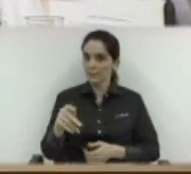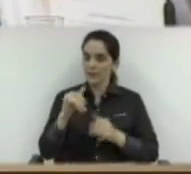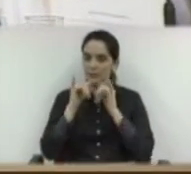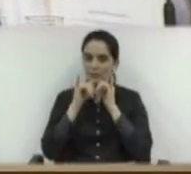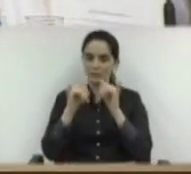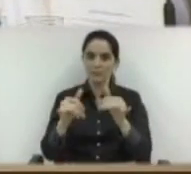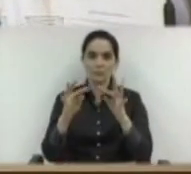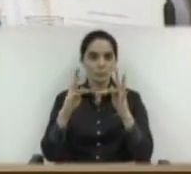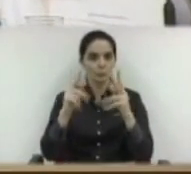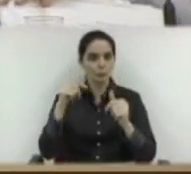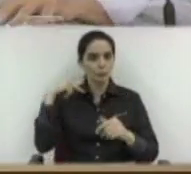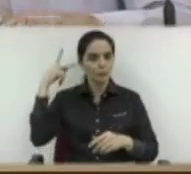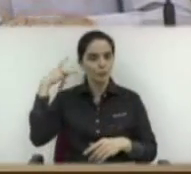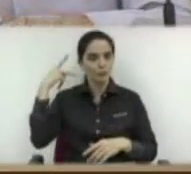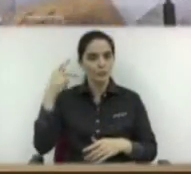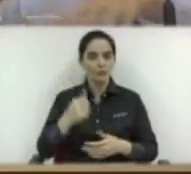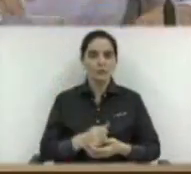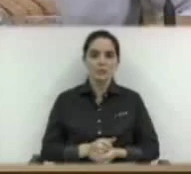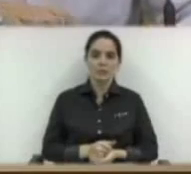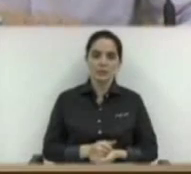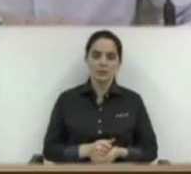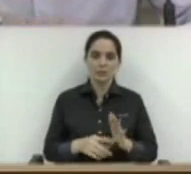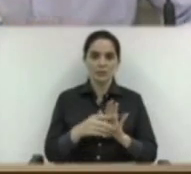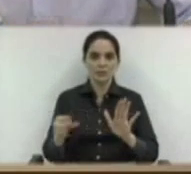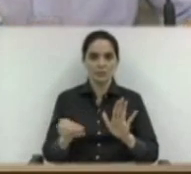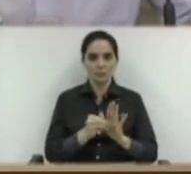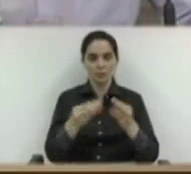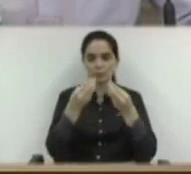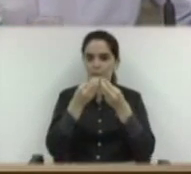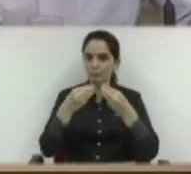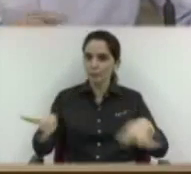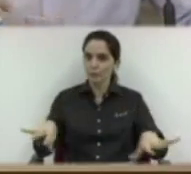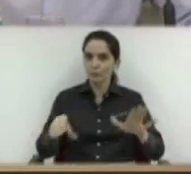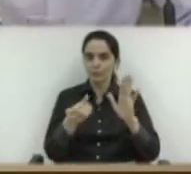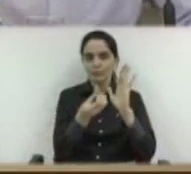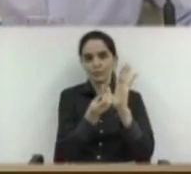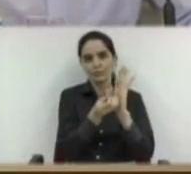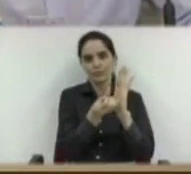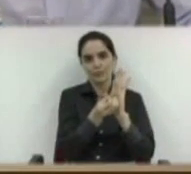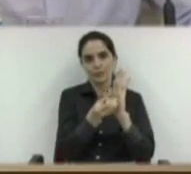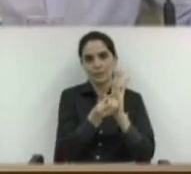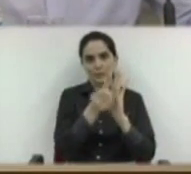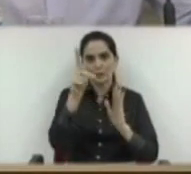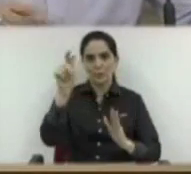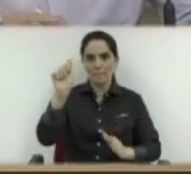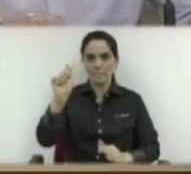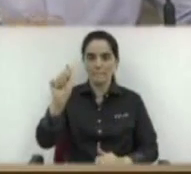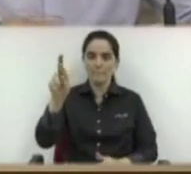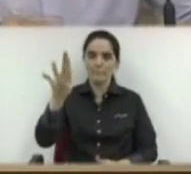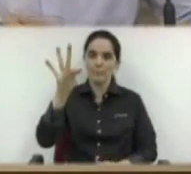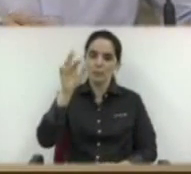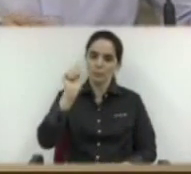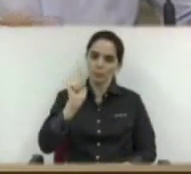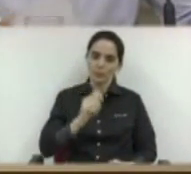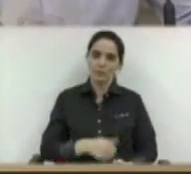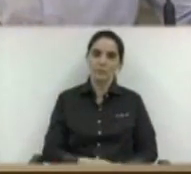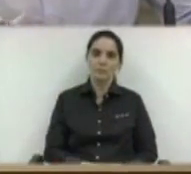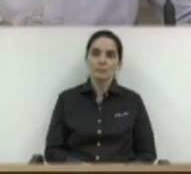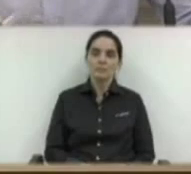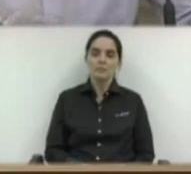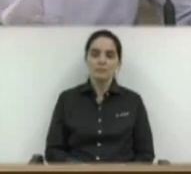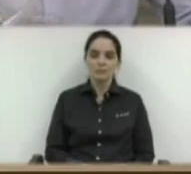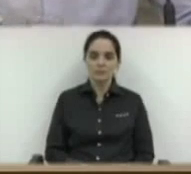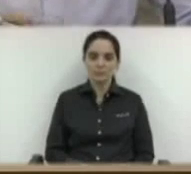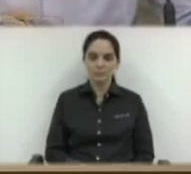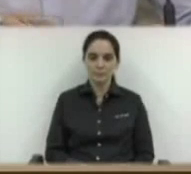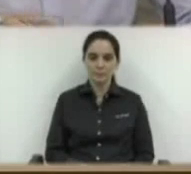todos os senhores vereadores que a presente emenda prejudica o item 2º da pauta. Encaminhe-se às